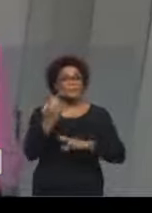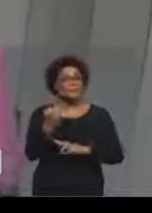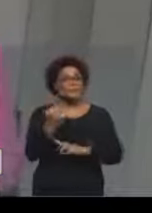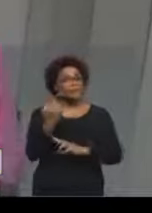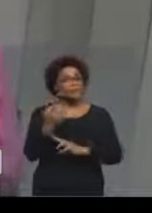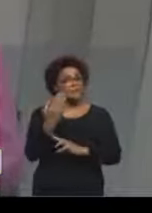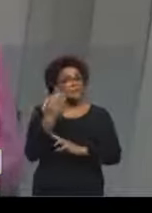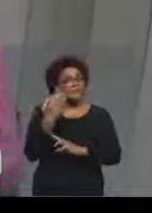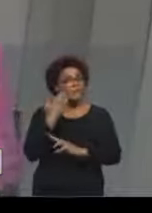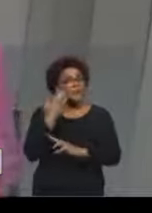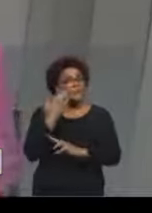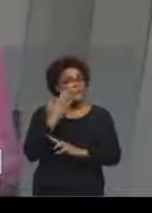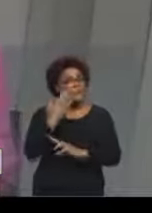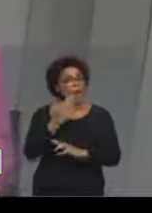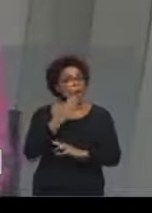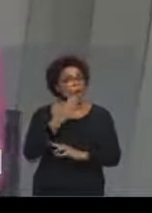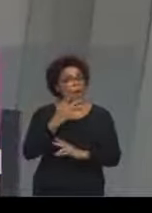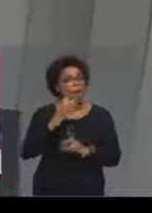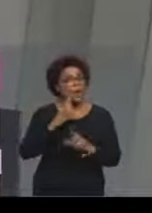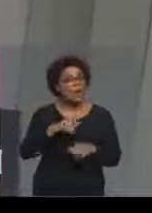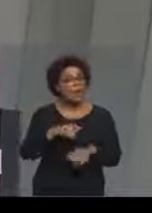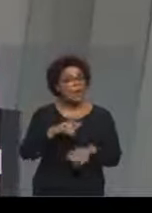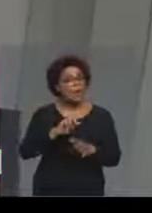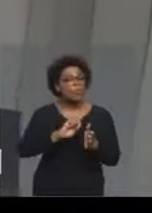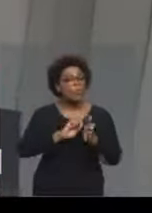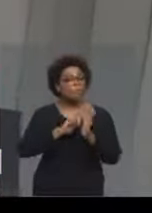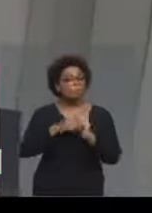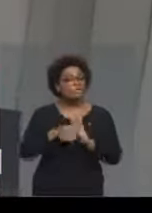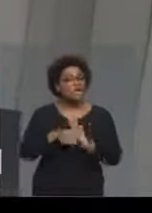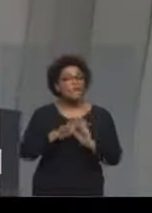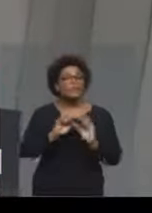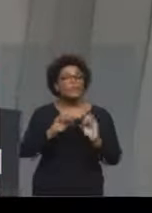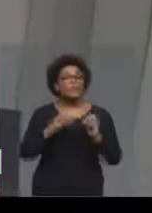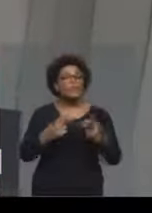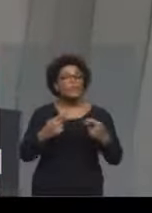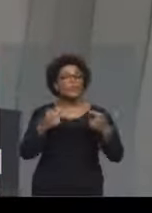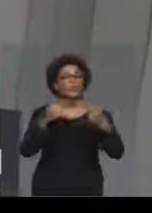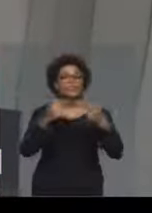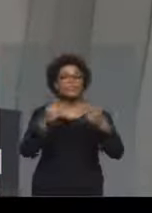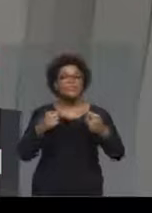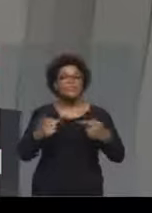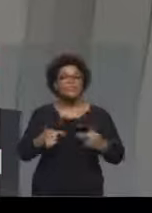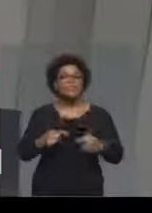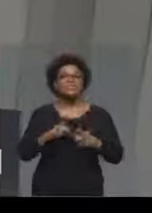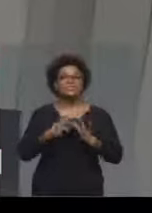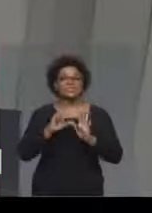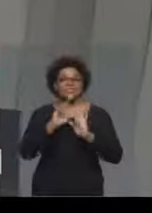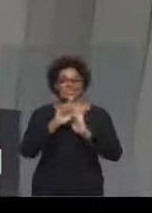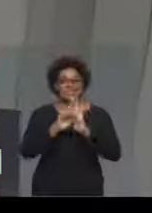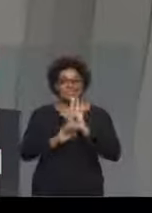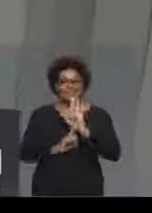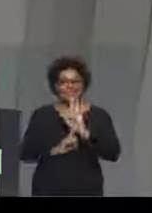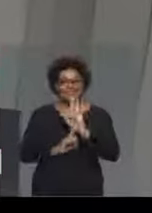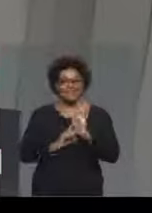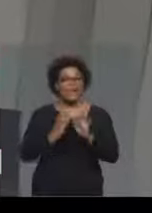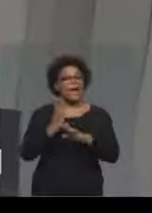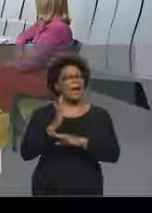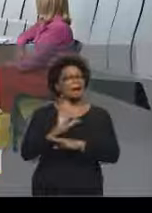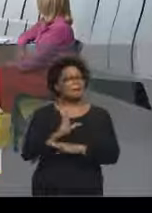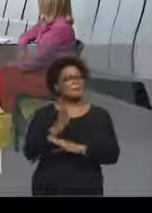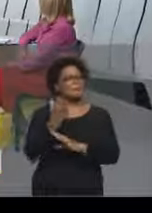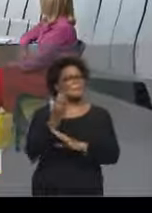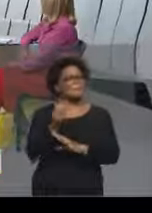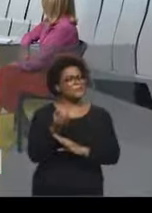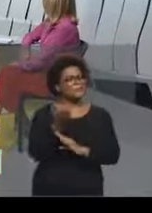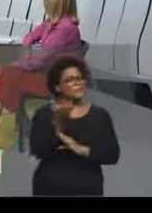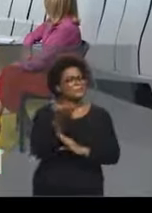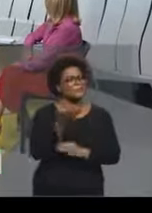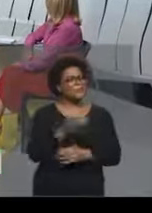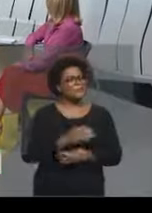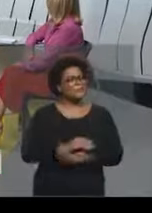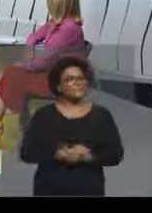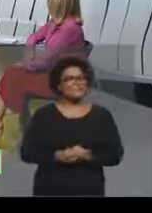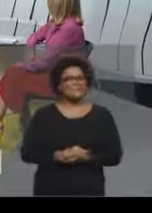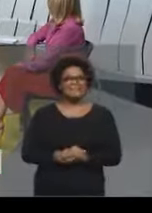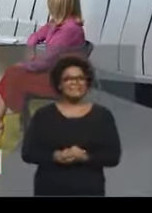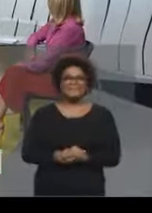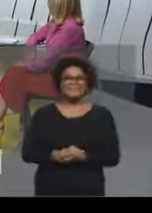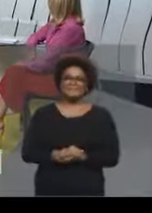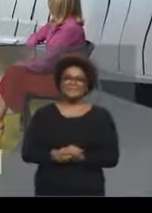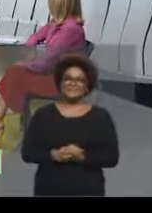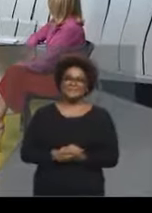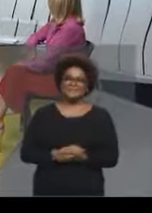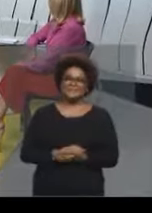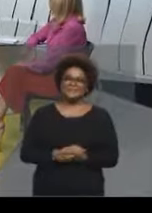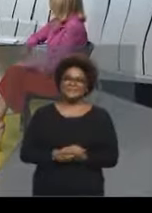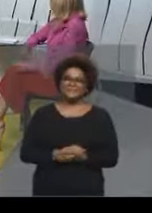gênero textual, qual é a tipologia textual. Te ajuda bastante. Isso aí. Vamos para a próxima.